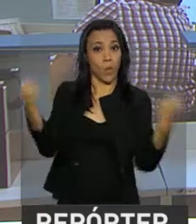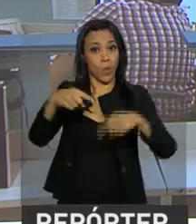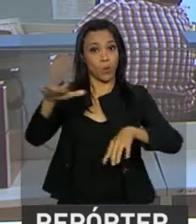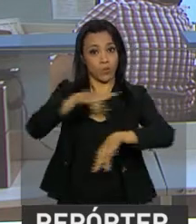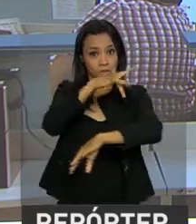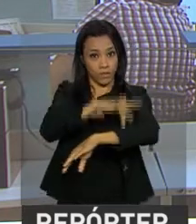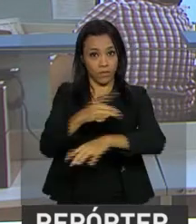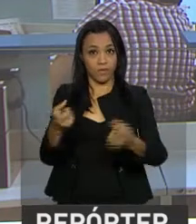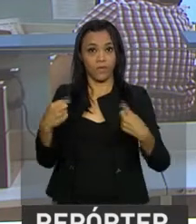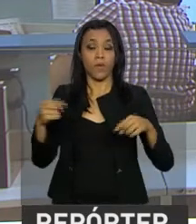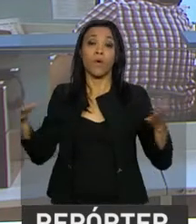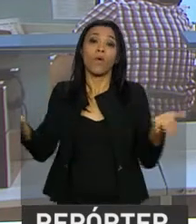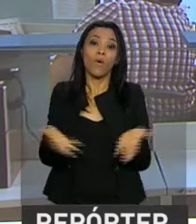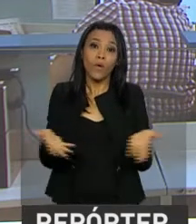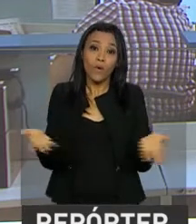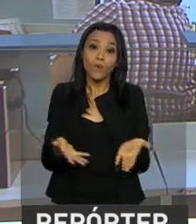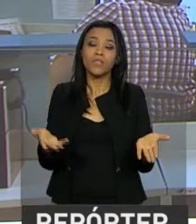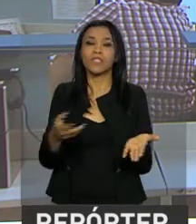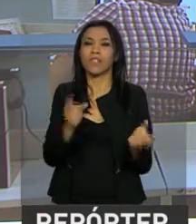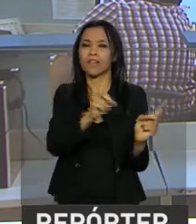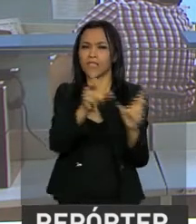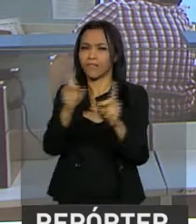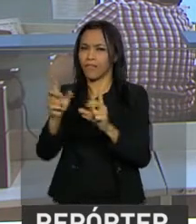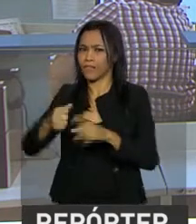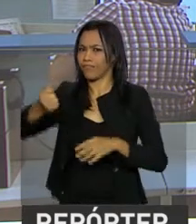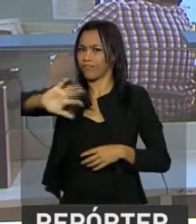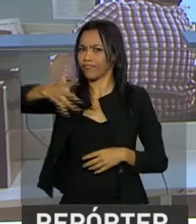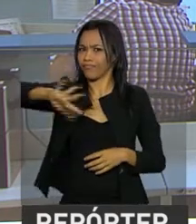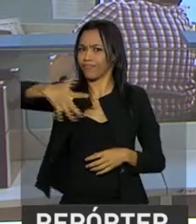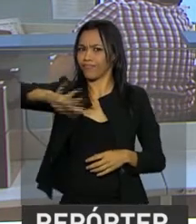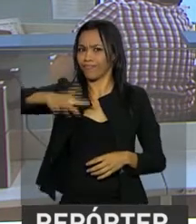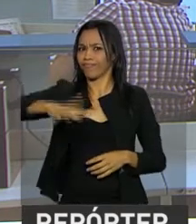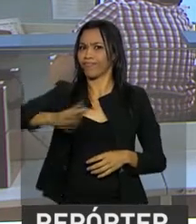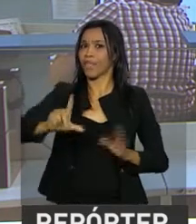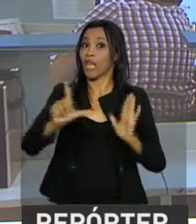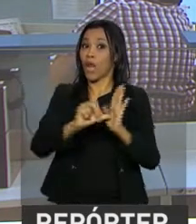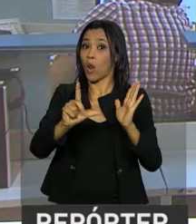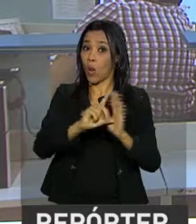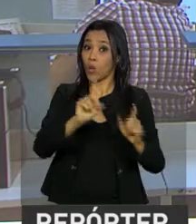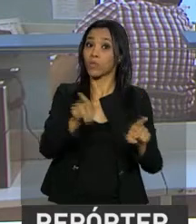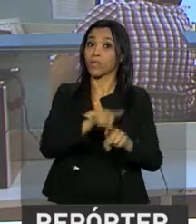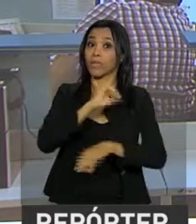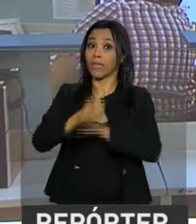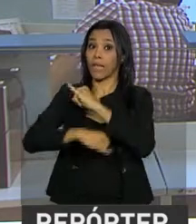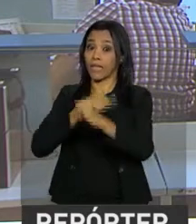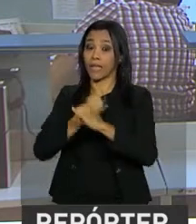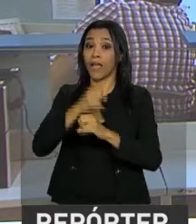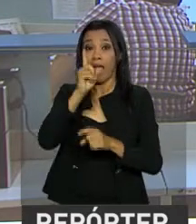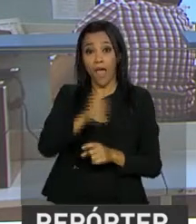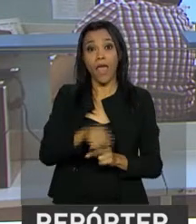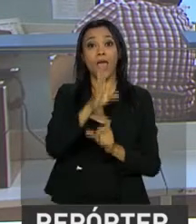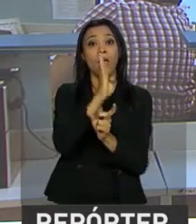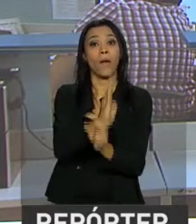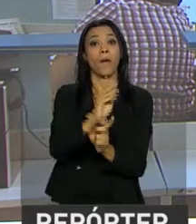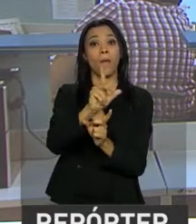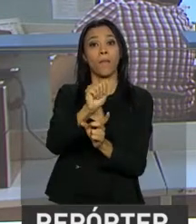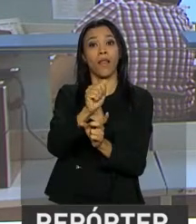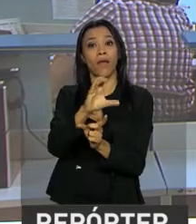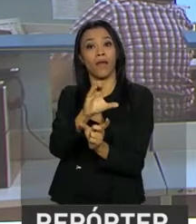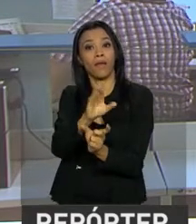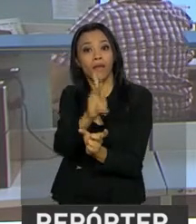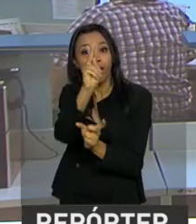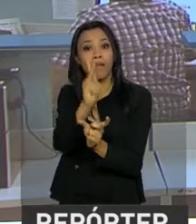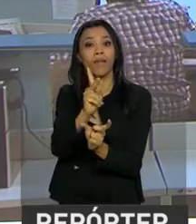muitos comerciantes prometem produtos mais em conta, tanto nas lojas como pela internet. É o Black Friday, mas